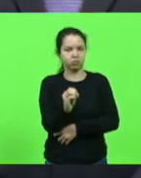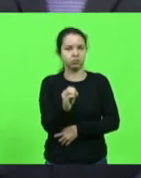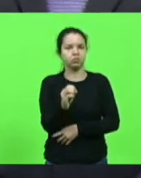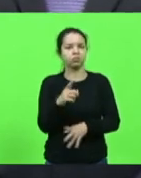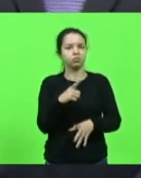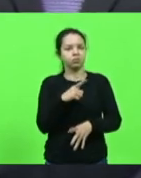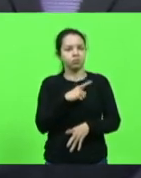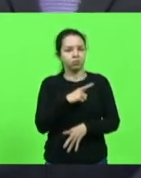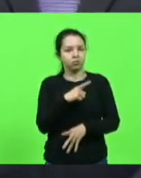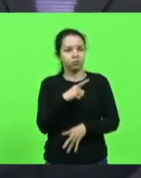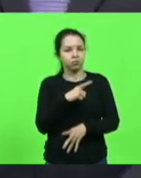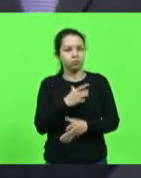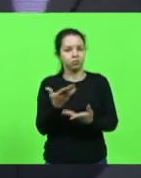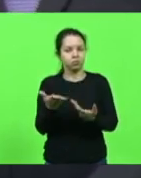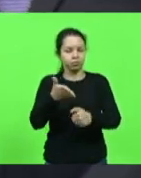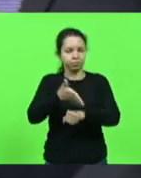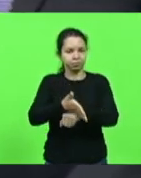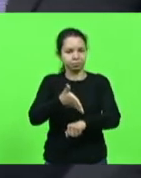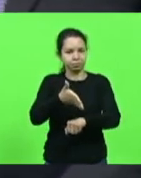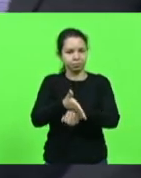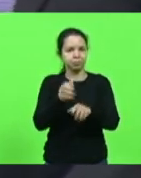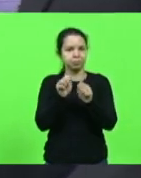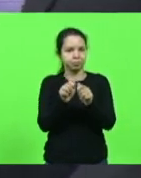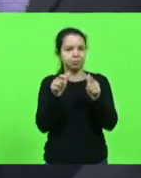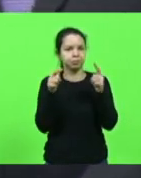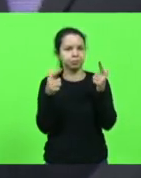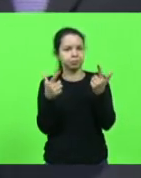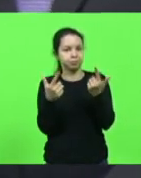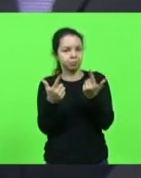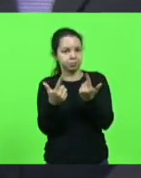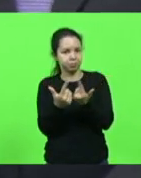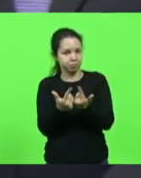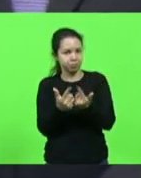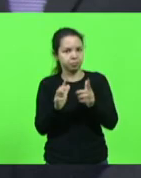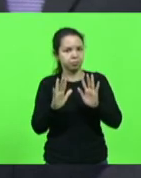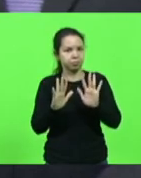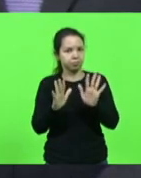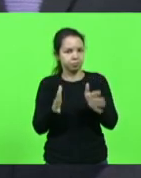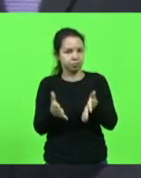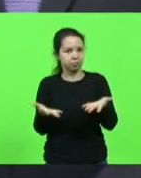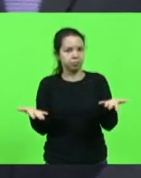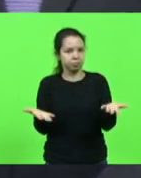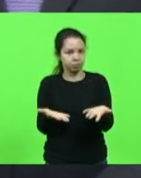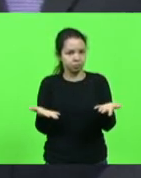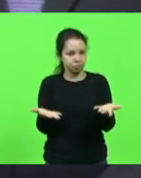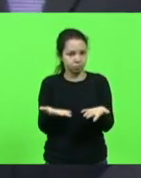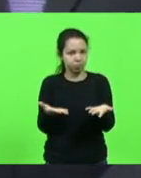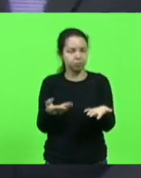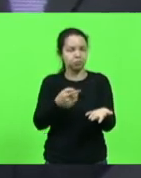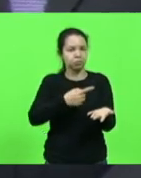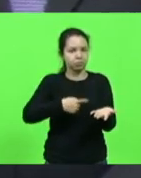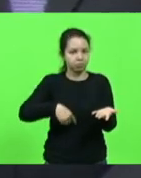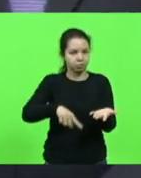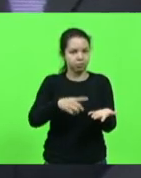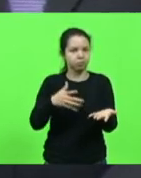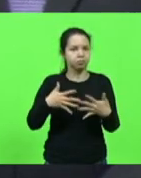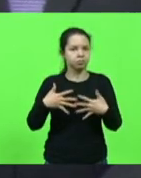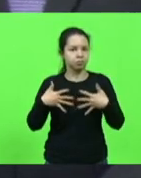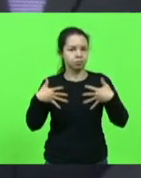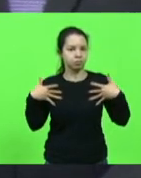pela Assembleia Legislativa de Santa Catarina, esta casa em que hoje estamos fazendo esta